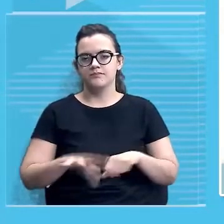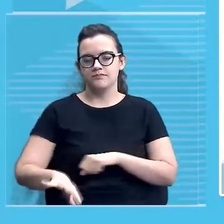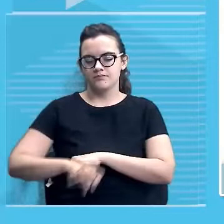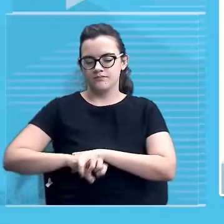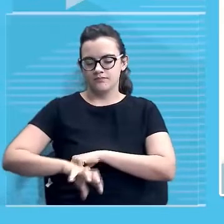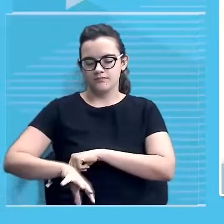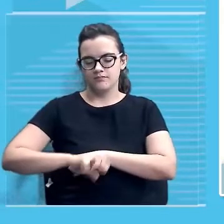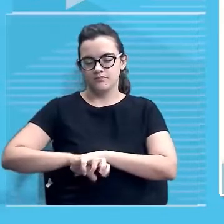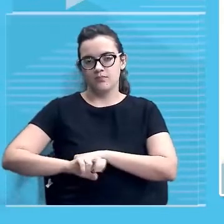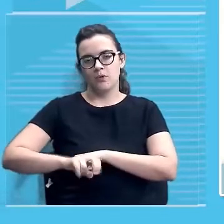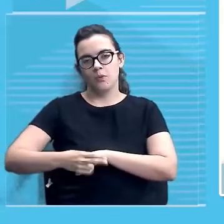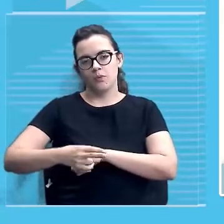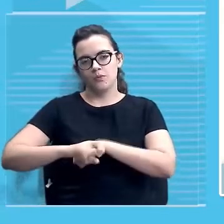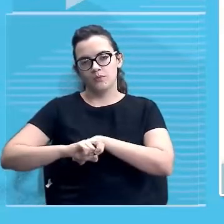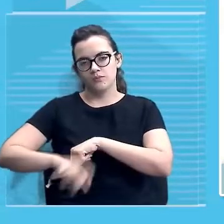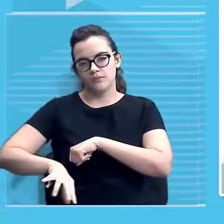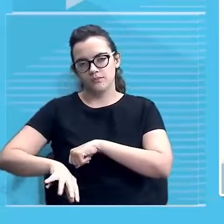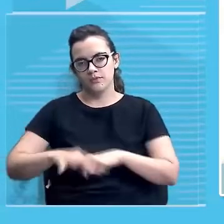energia.